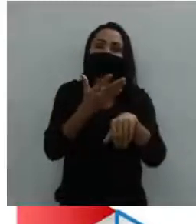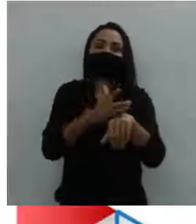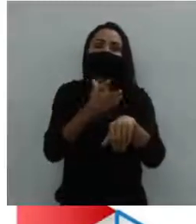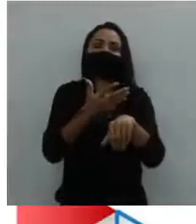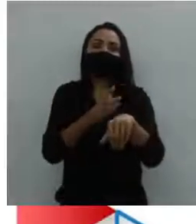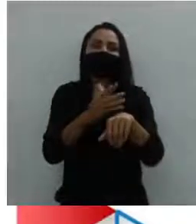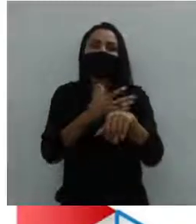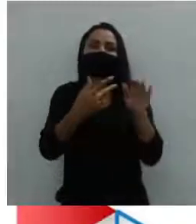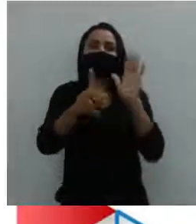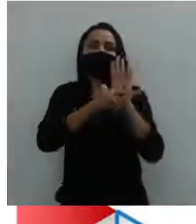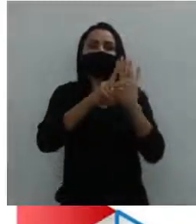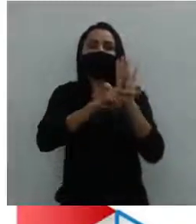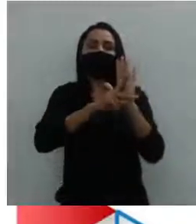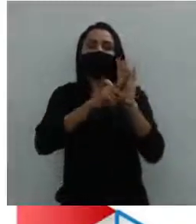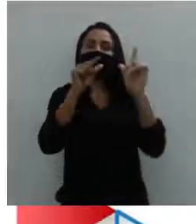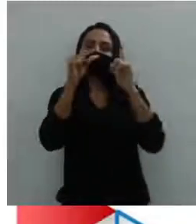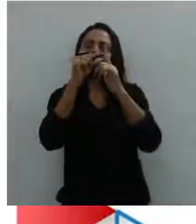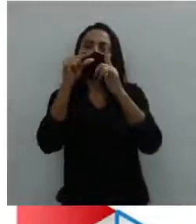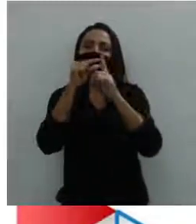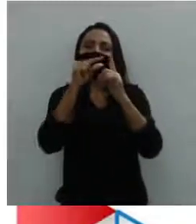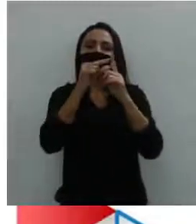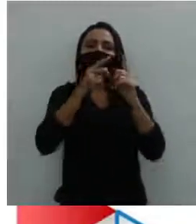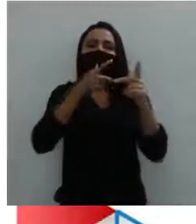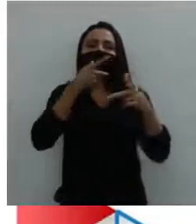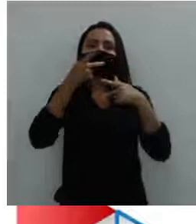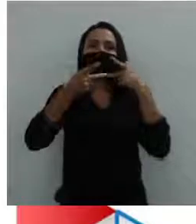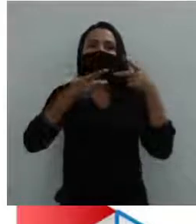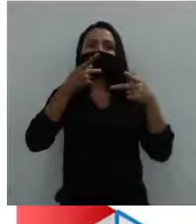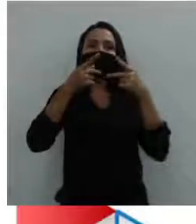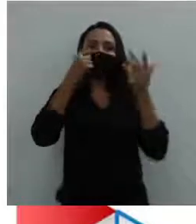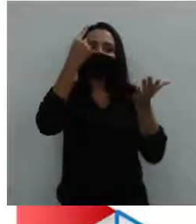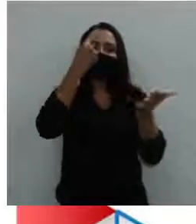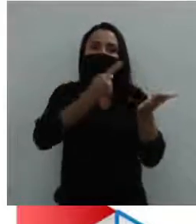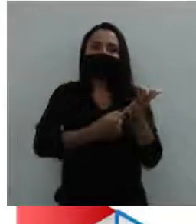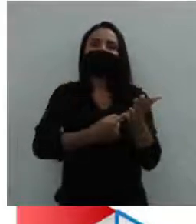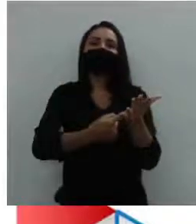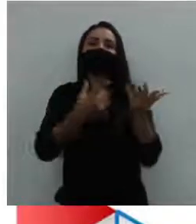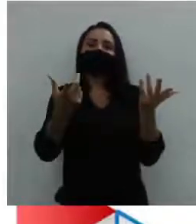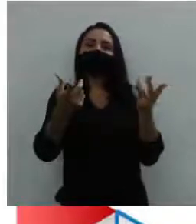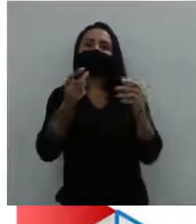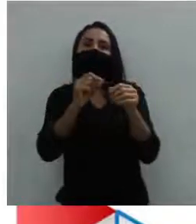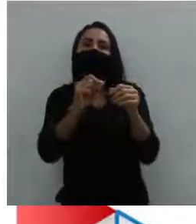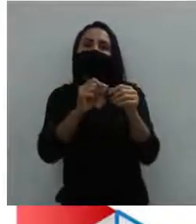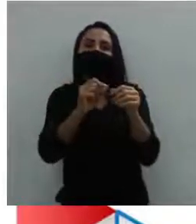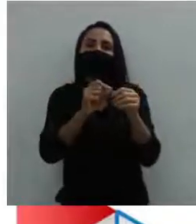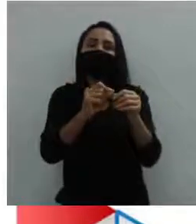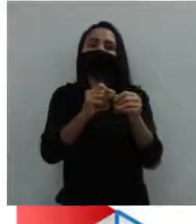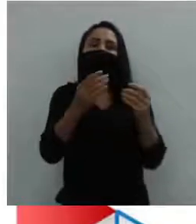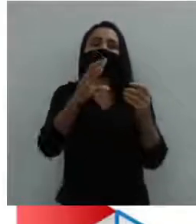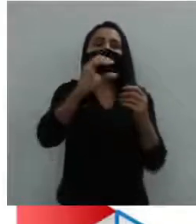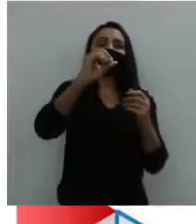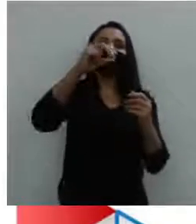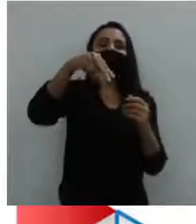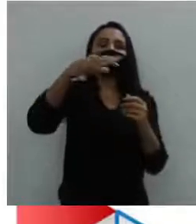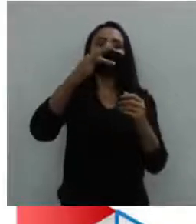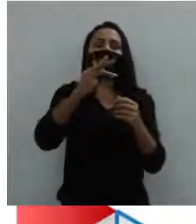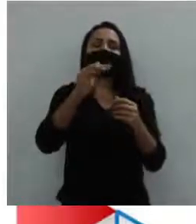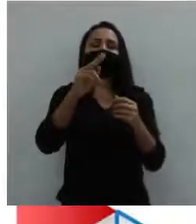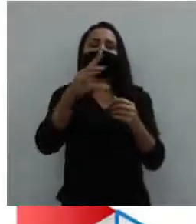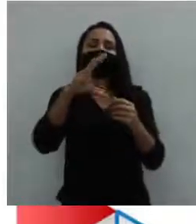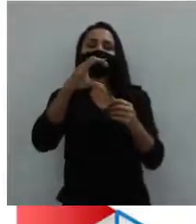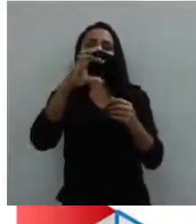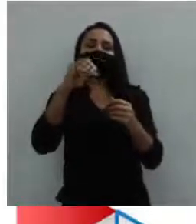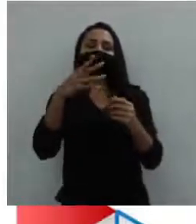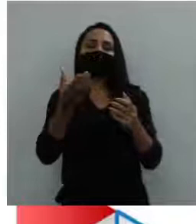suas palavras e em seguida fala de acordo com as suas ações. Confúcio. Então vejam